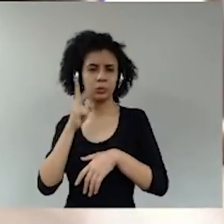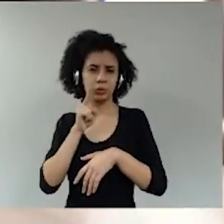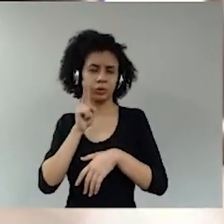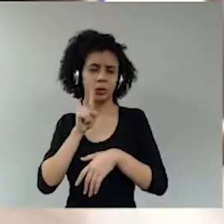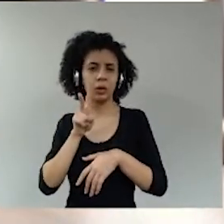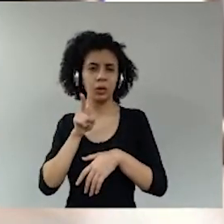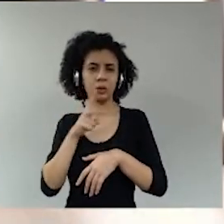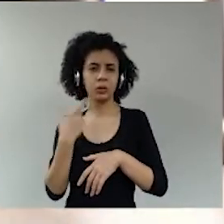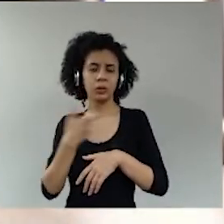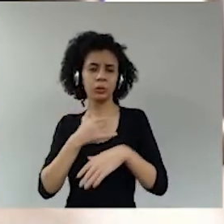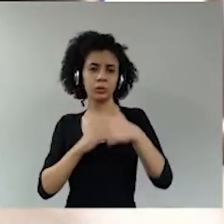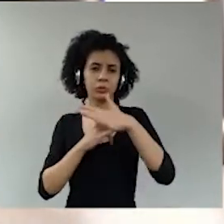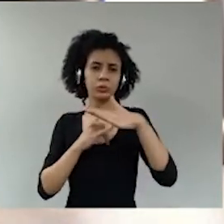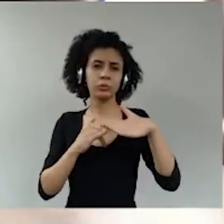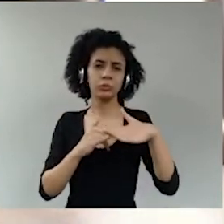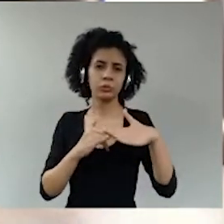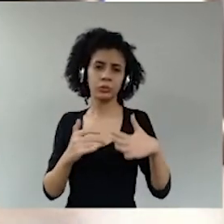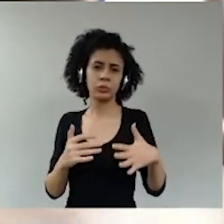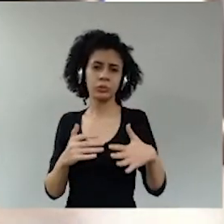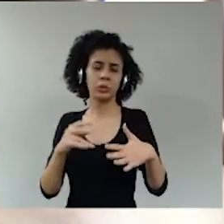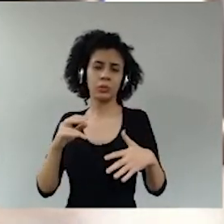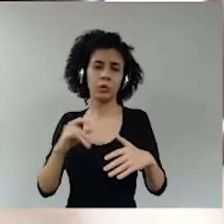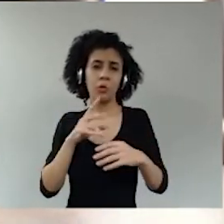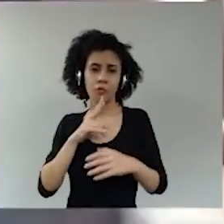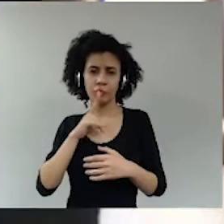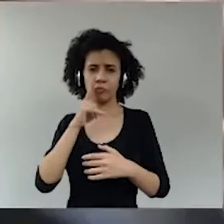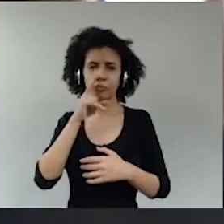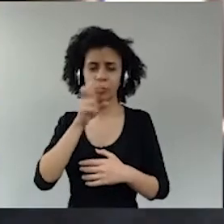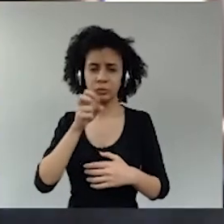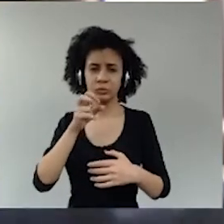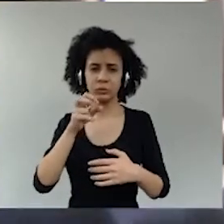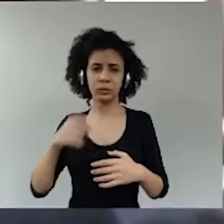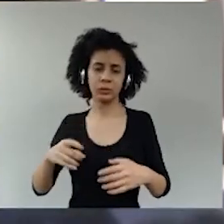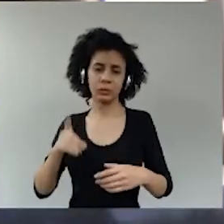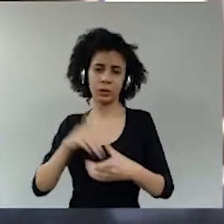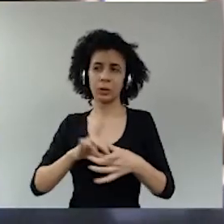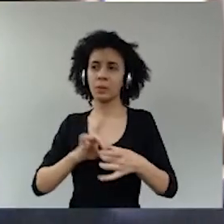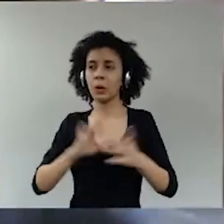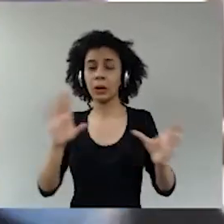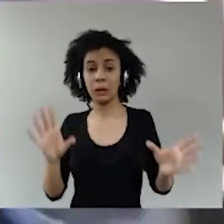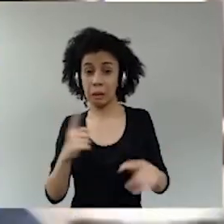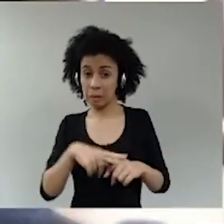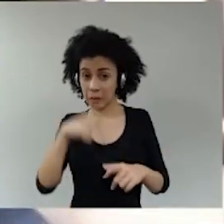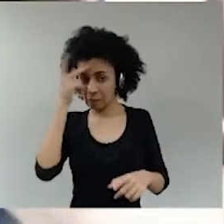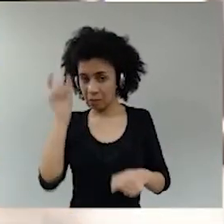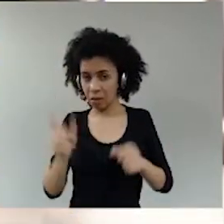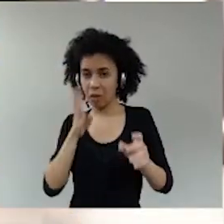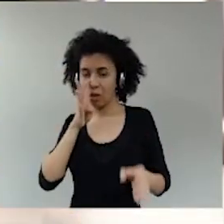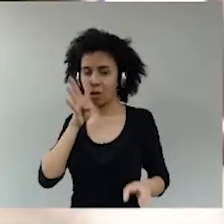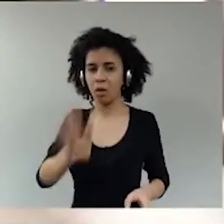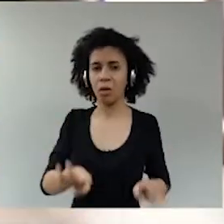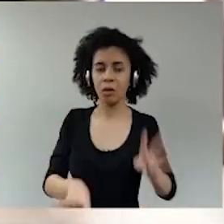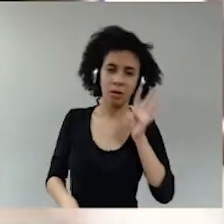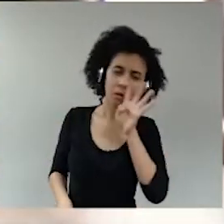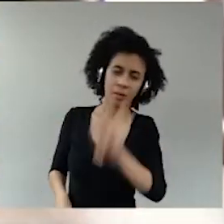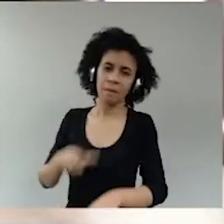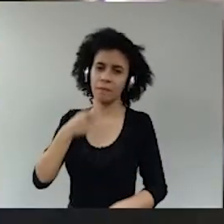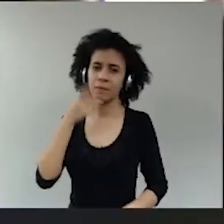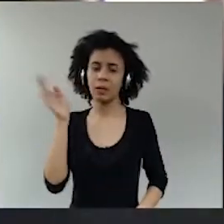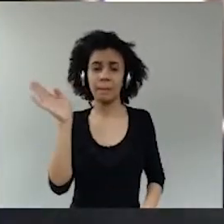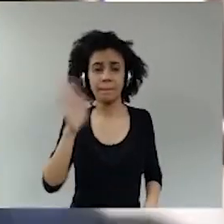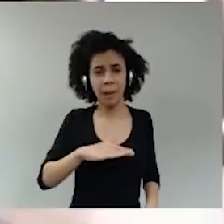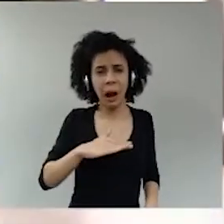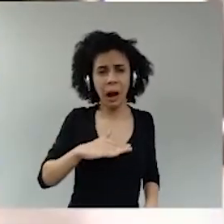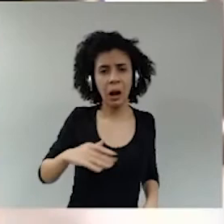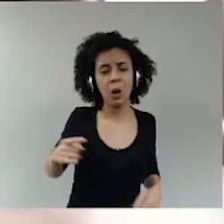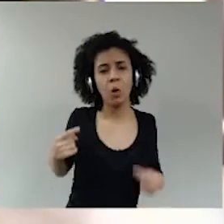um fortalecimento da advocacia, porque aquela pessoa que lança críticas,